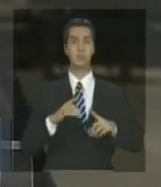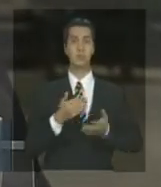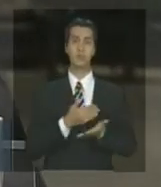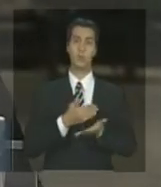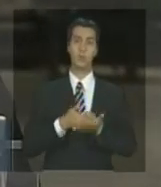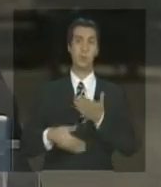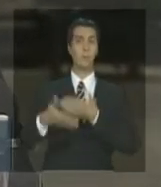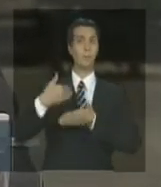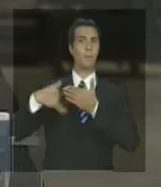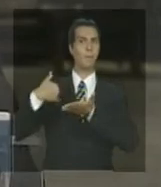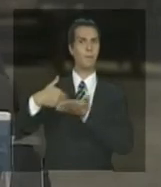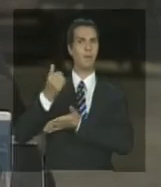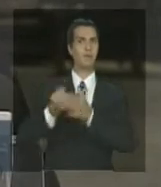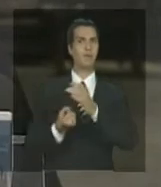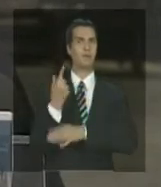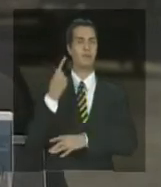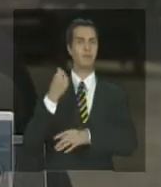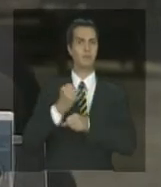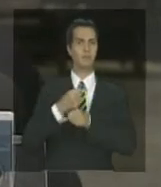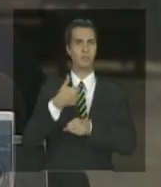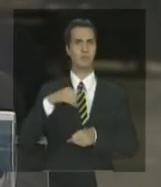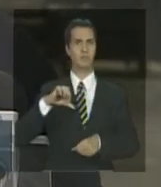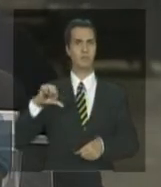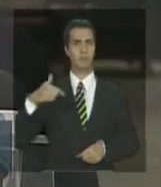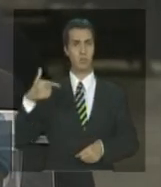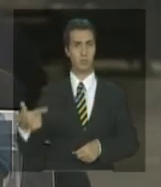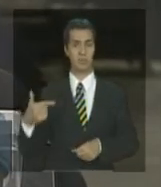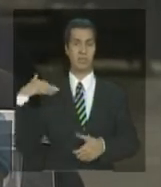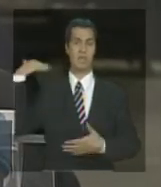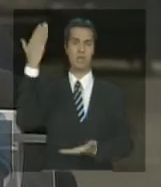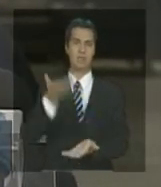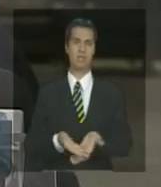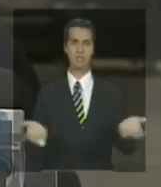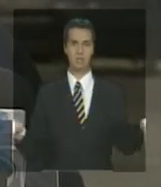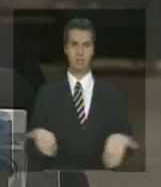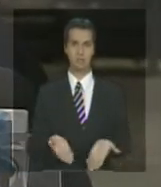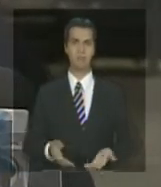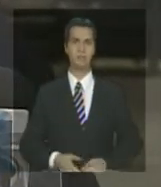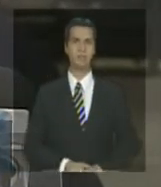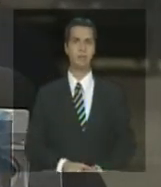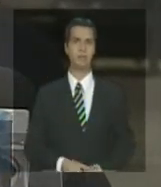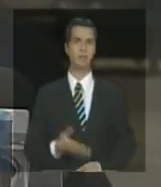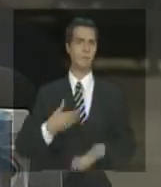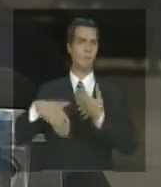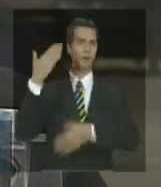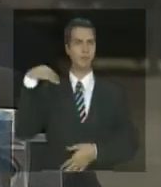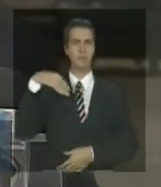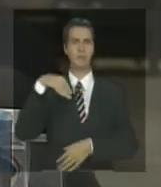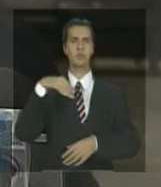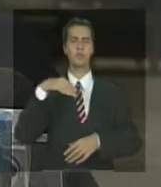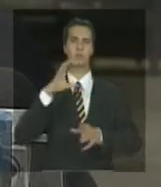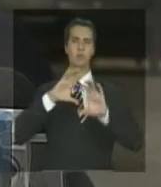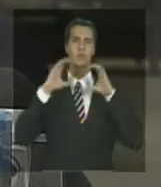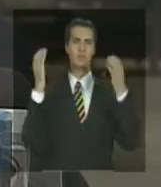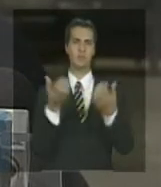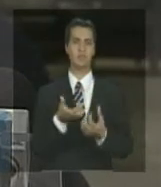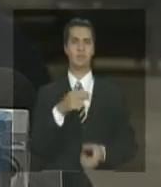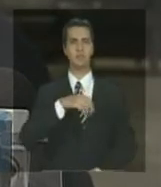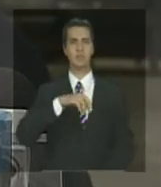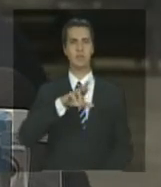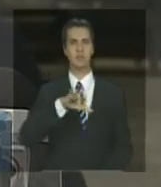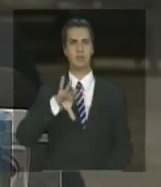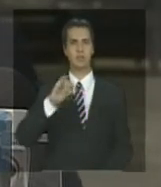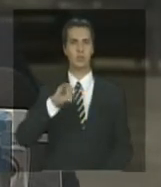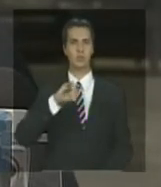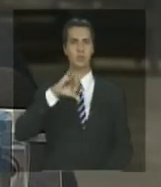numa frase que foi dita pelo ministro Patriota, ele vai falar, a Rio 92 foi uma conferência de reta final de um